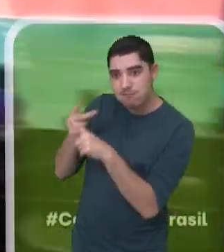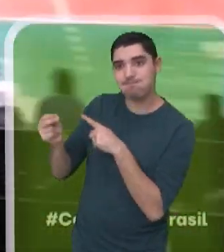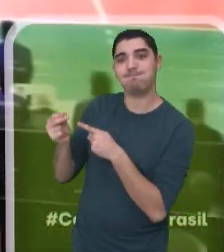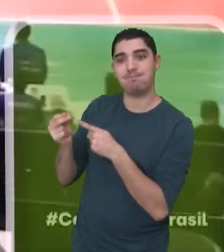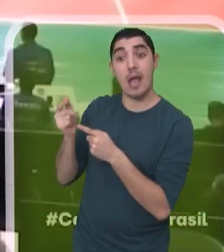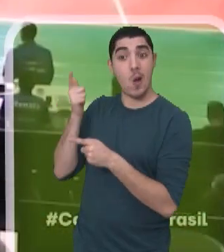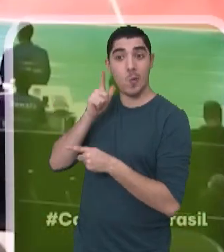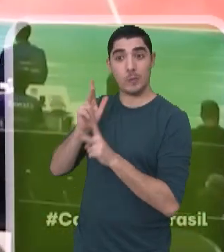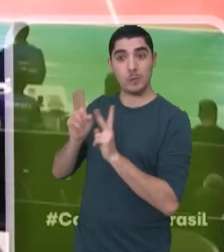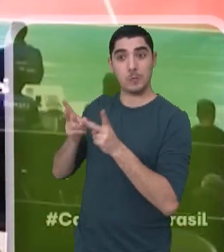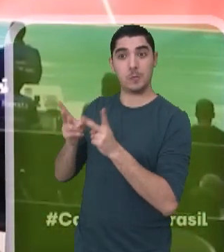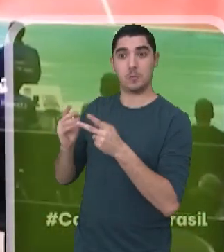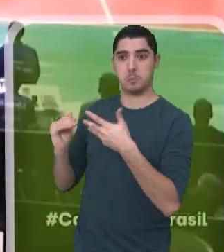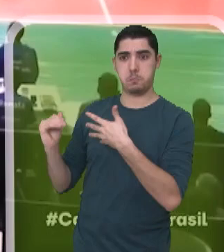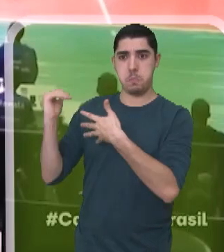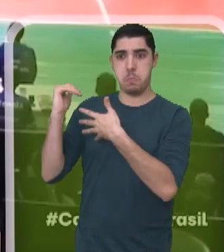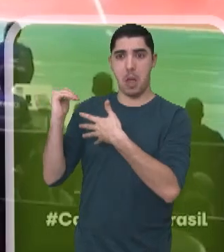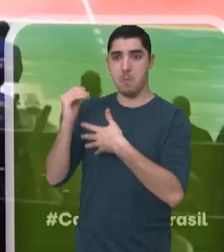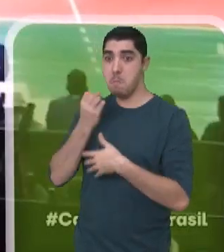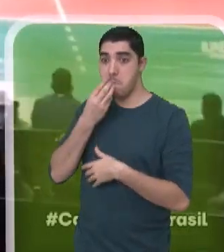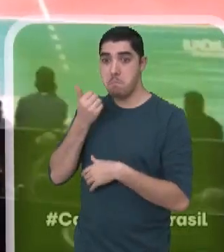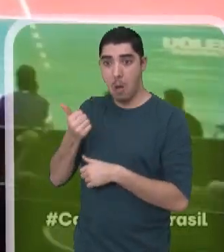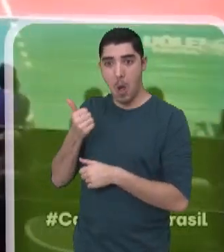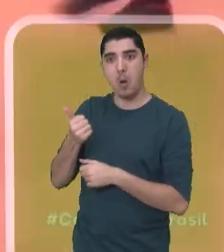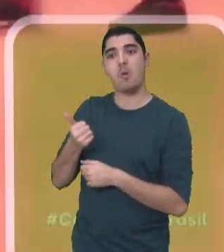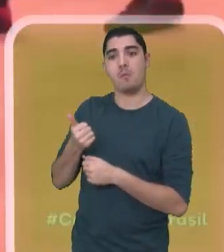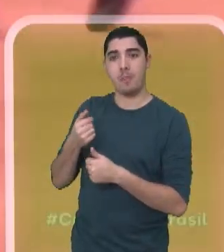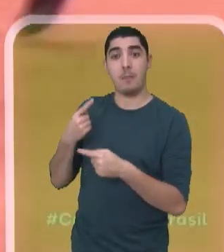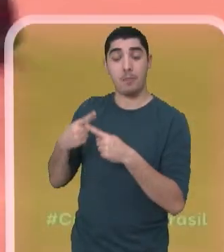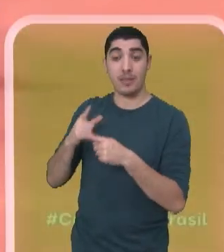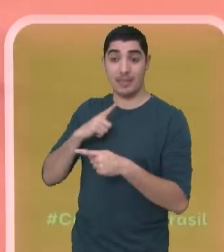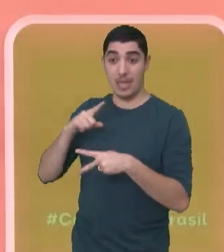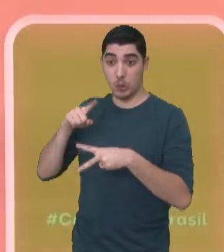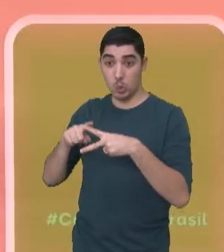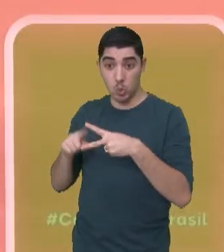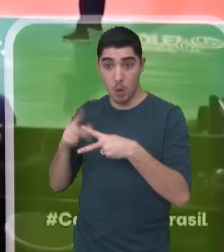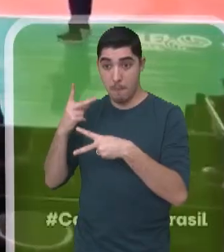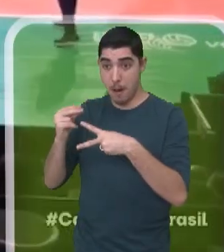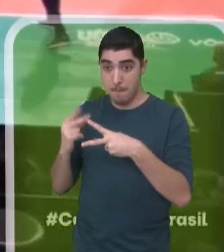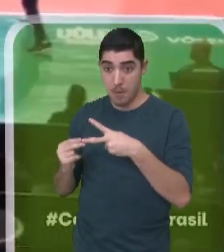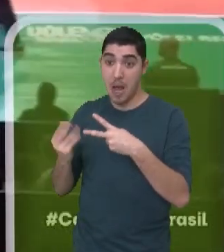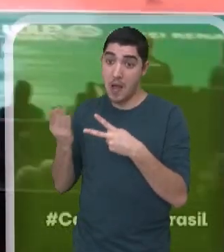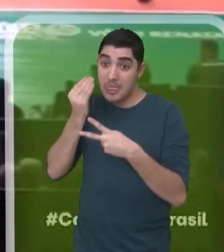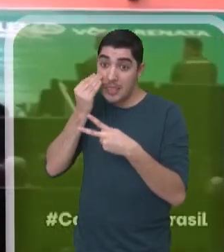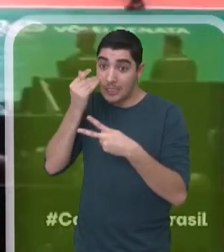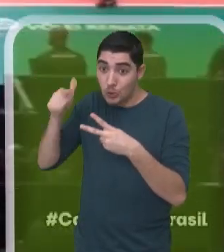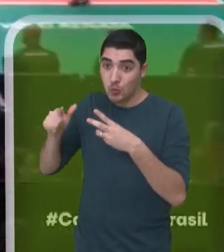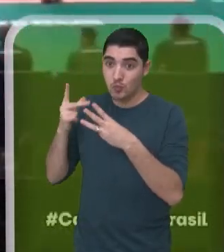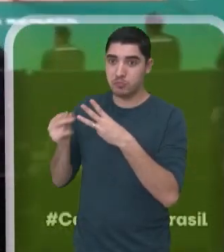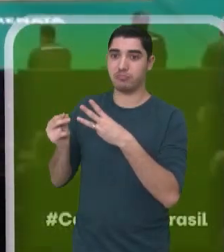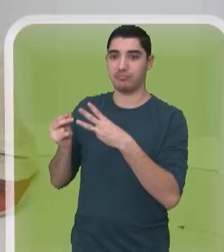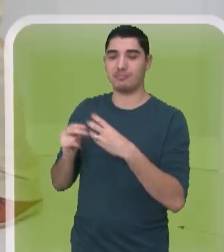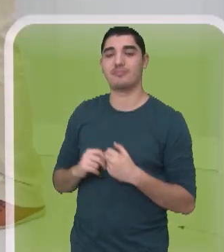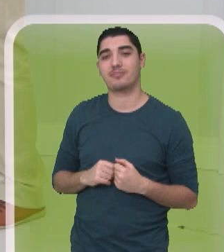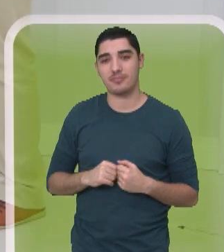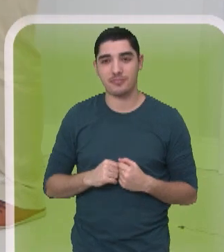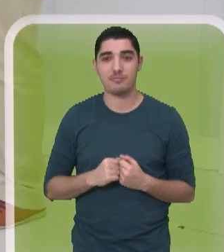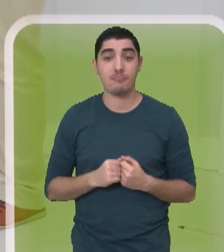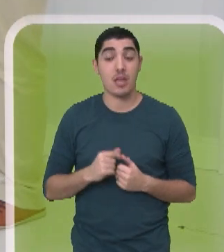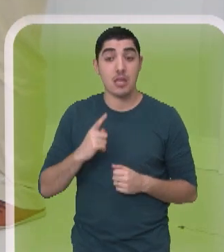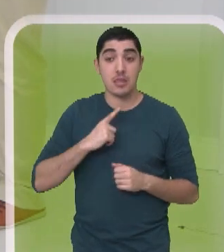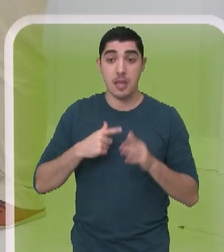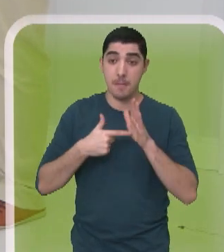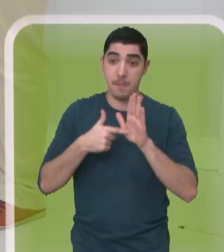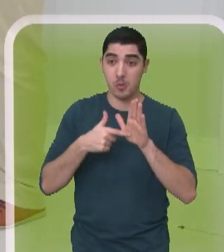boa fase de início de Superliga. Tem 2 vitórias, pode ir para a terceira vitória seguida. Muito bem, vamos ver aqui, ó, a gente está vendo imagens